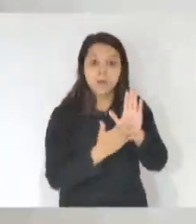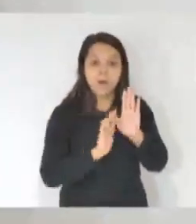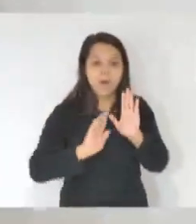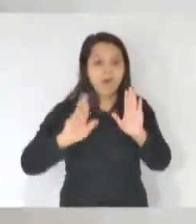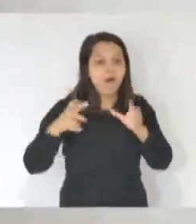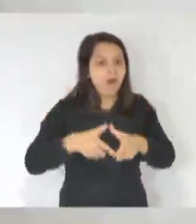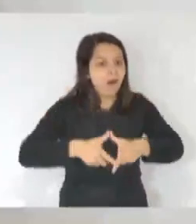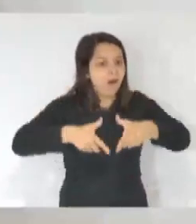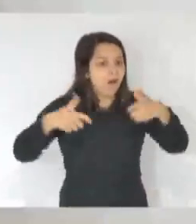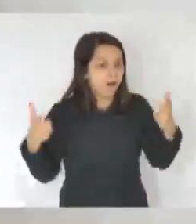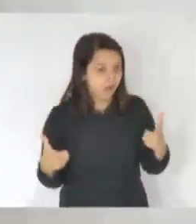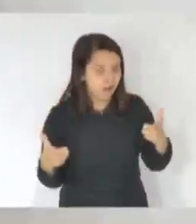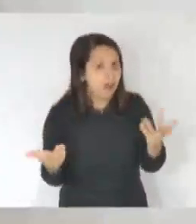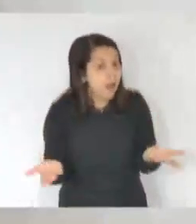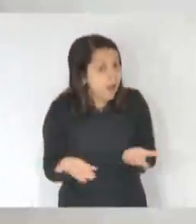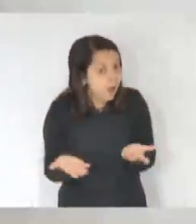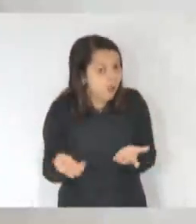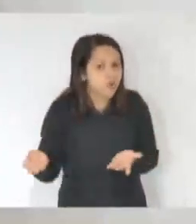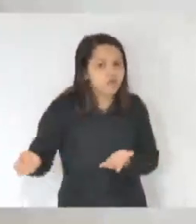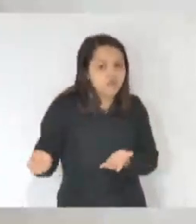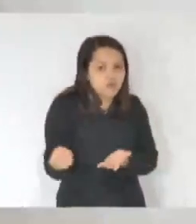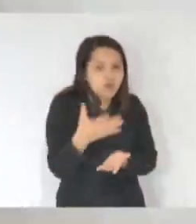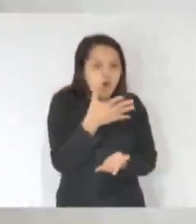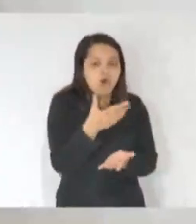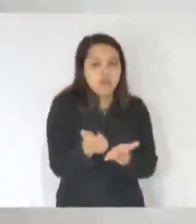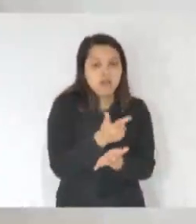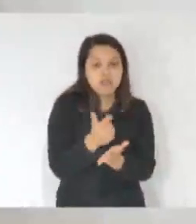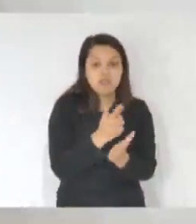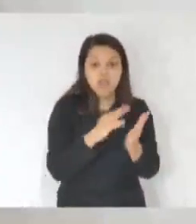pensando 2030, onde nós